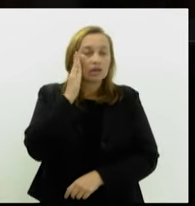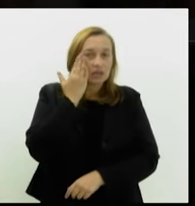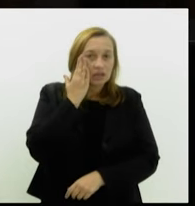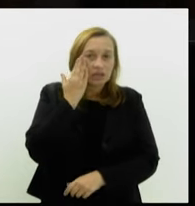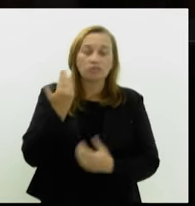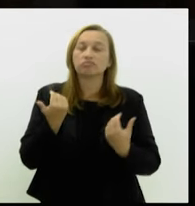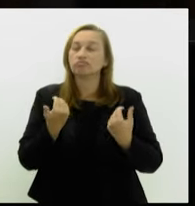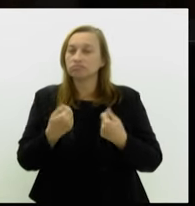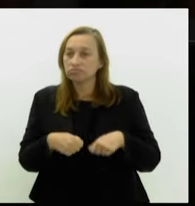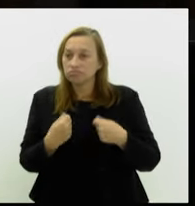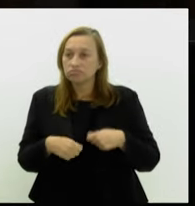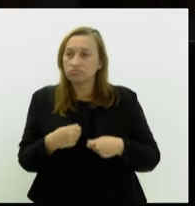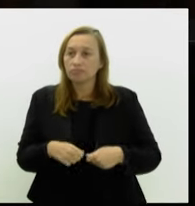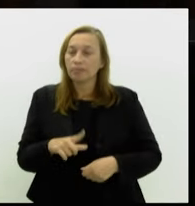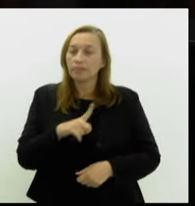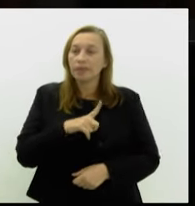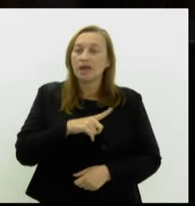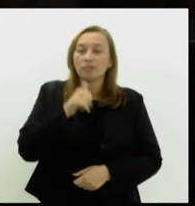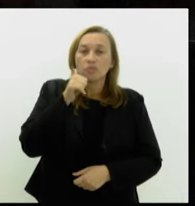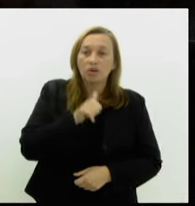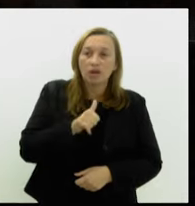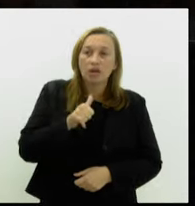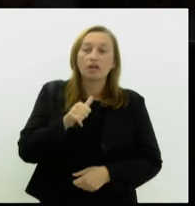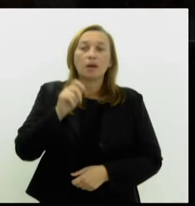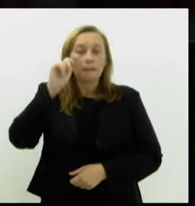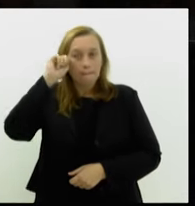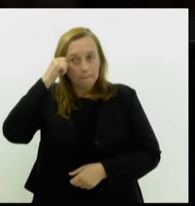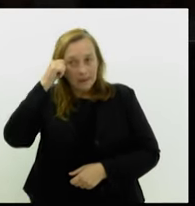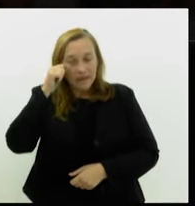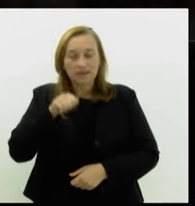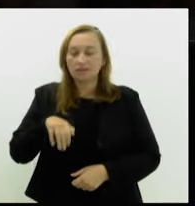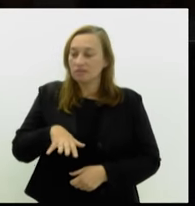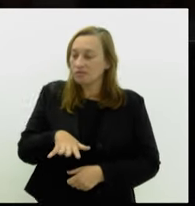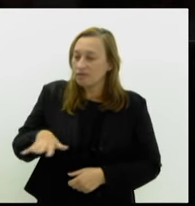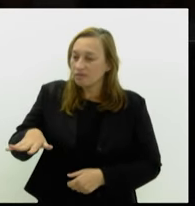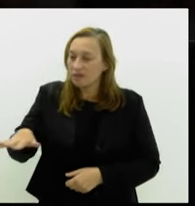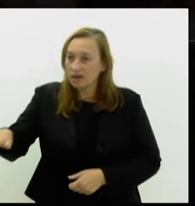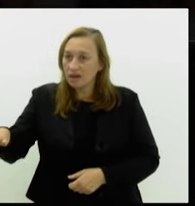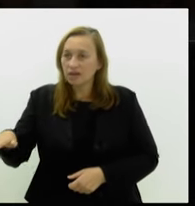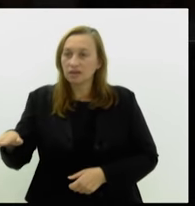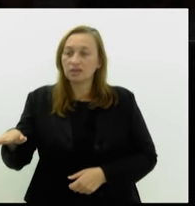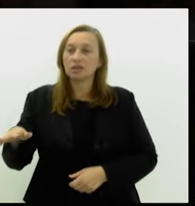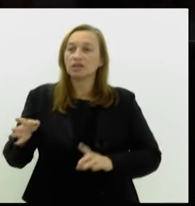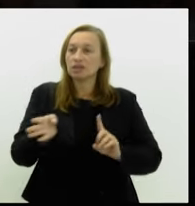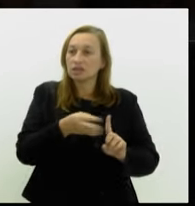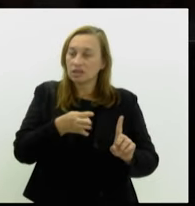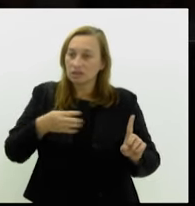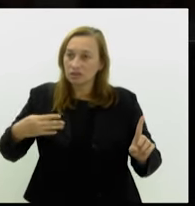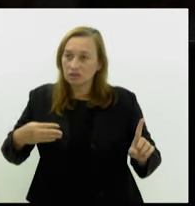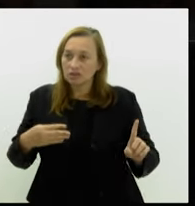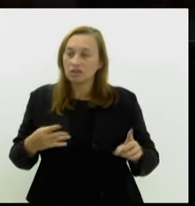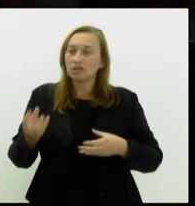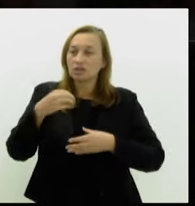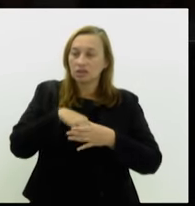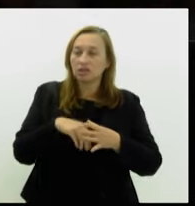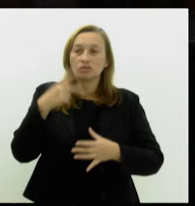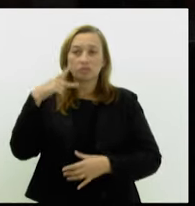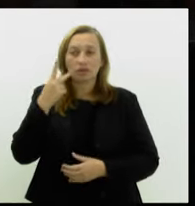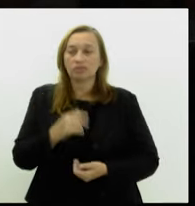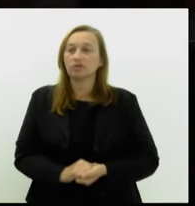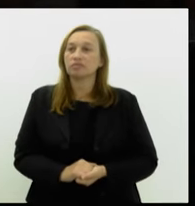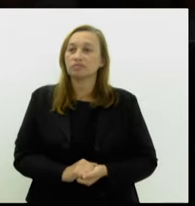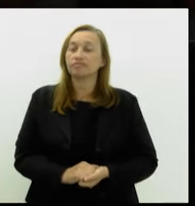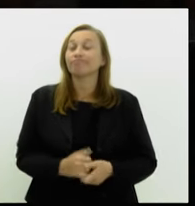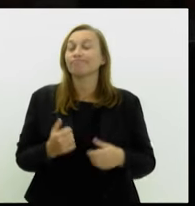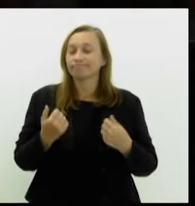a necessidade de ter mulheres, mulheres pretas de favela e periferia, LGBTQIA+, dentro dos parlamentos. Isso